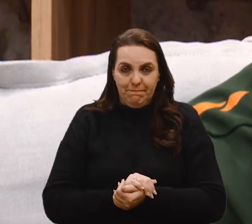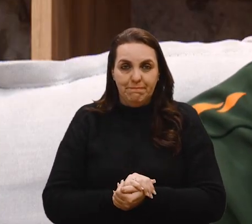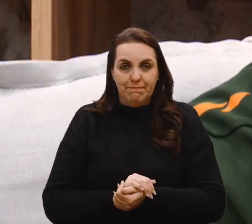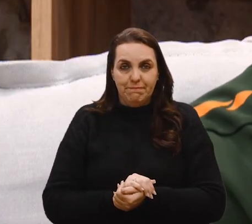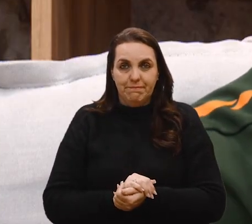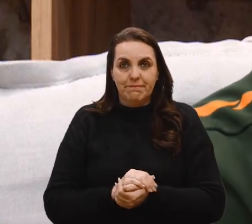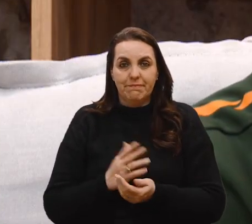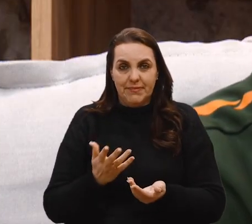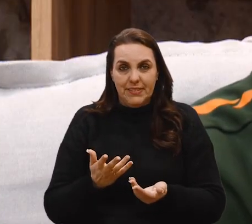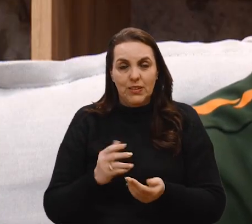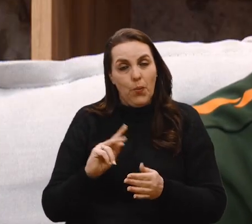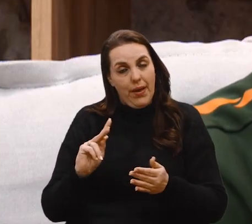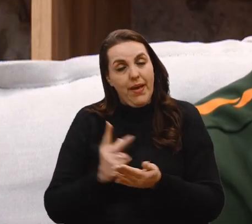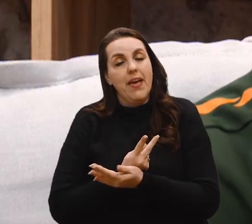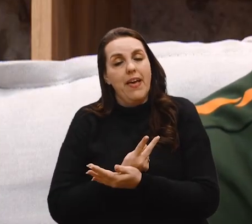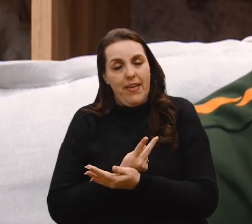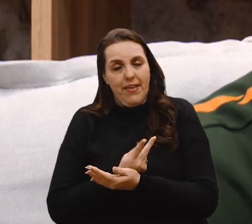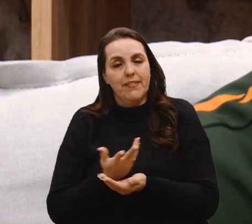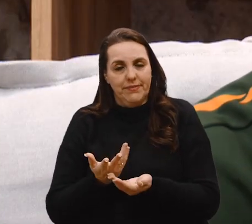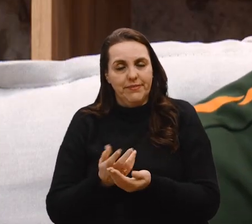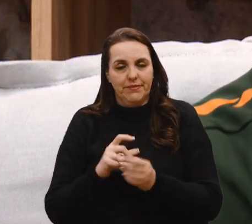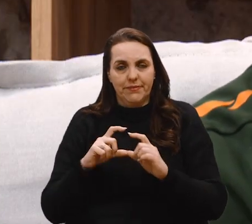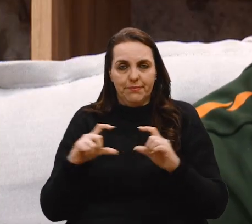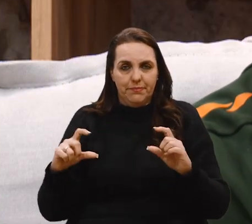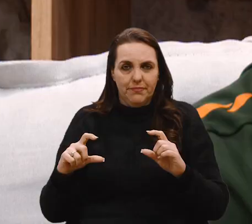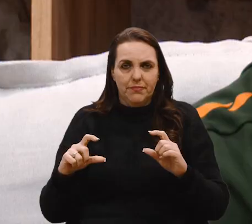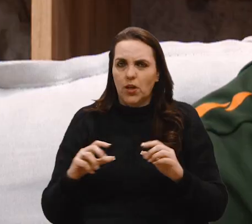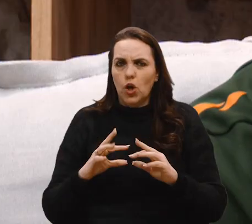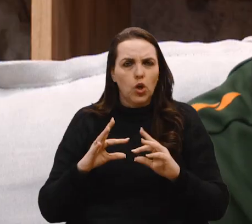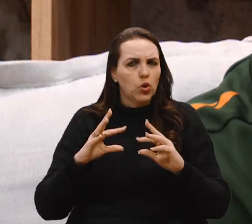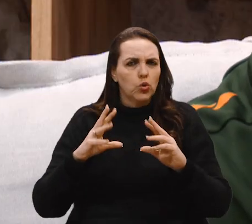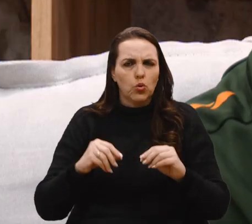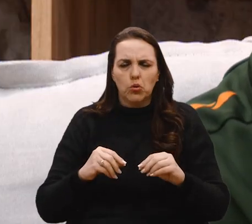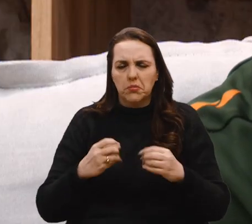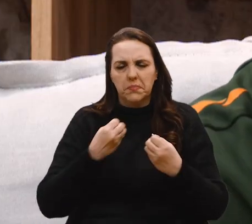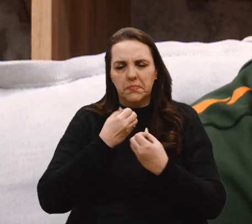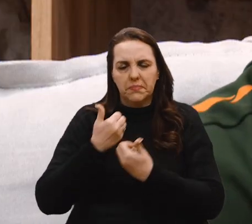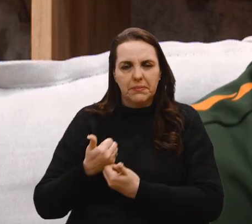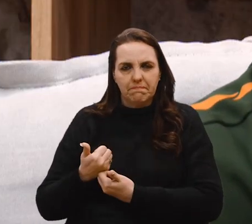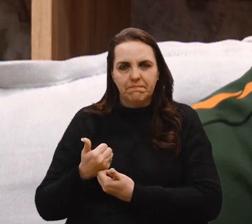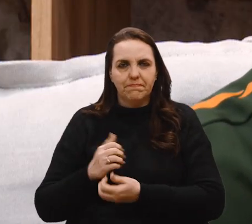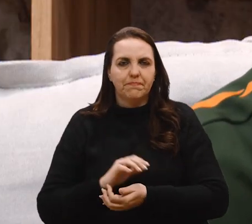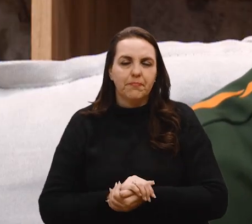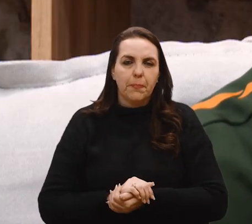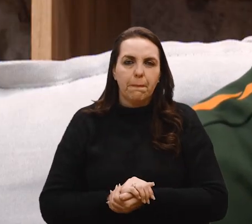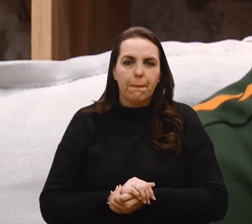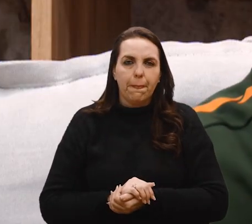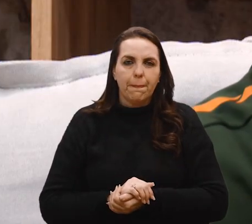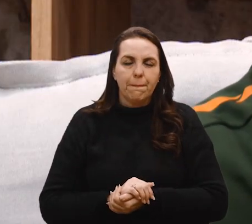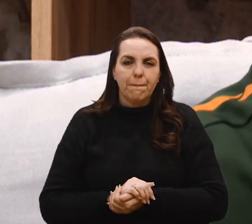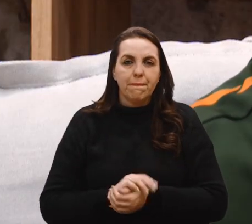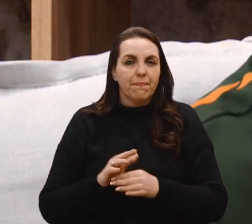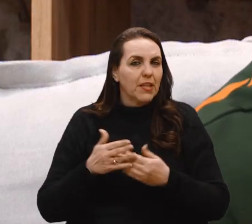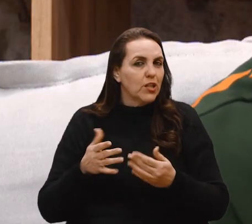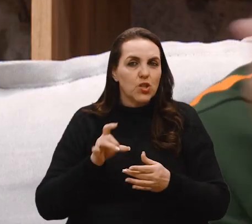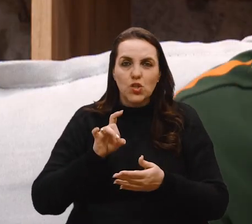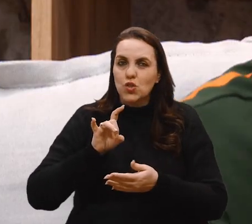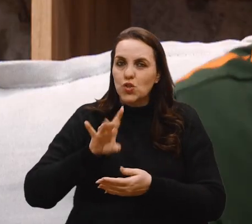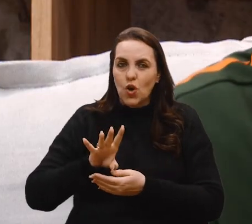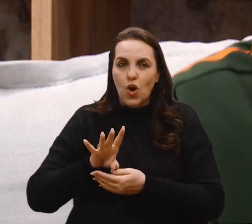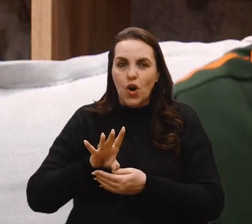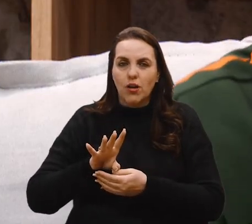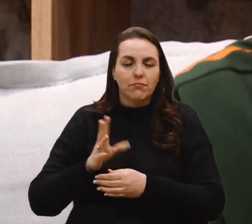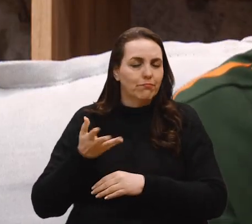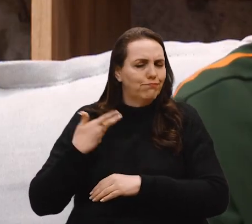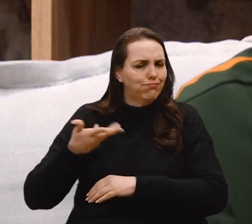eu acabei errando a questão. Mas assim, de resto, eu fui muito bem. E daí foi só uma prova só, não foi